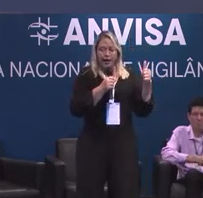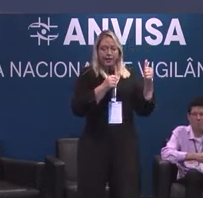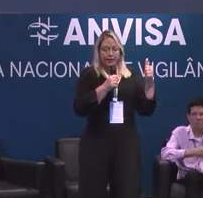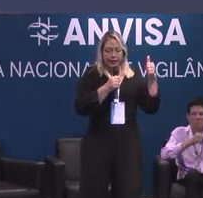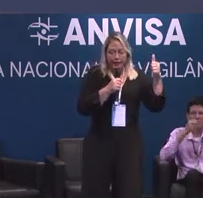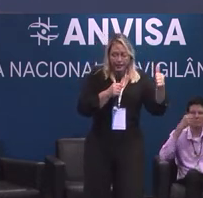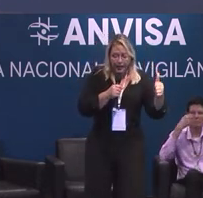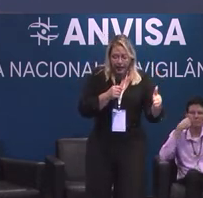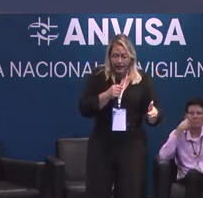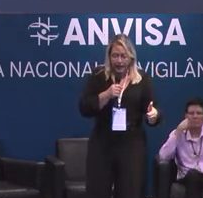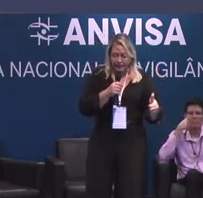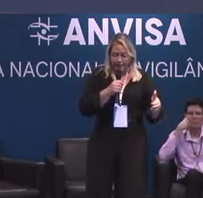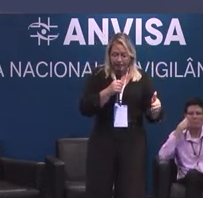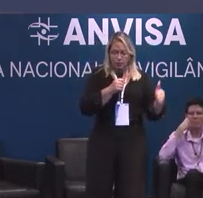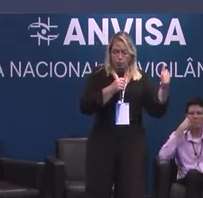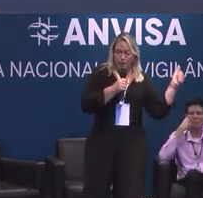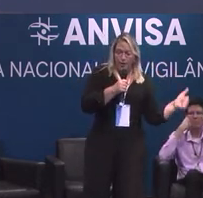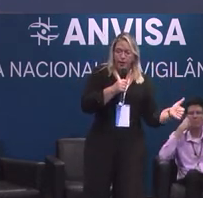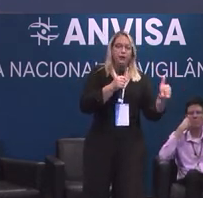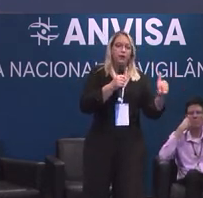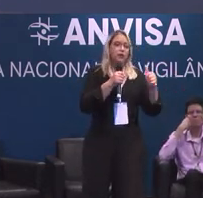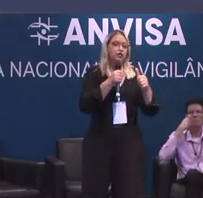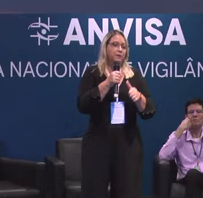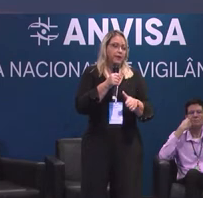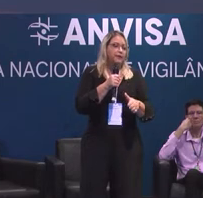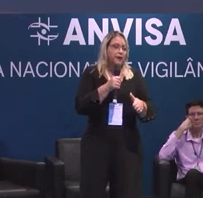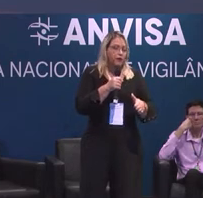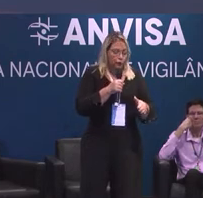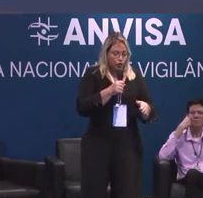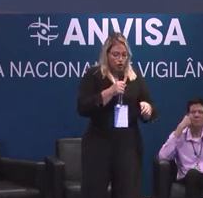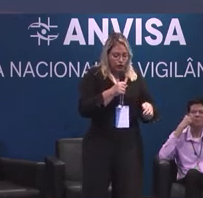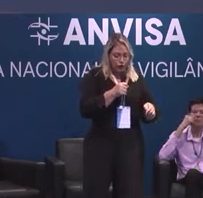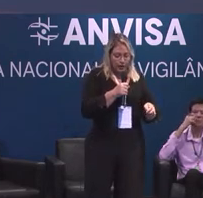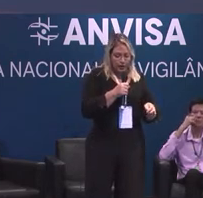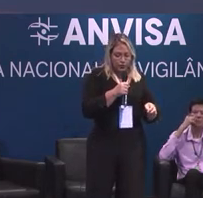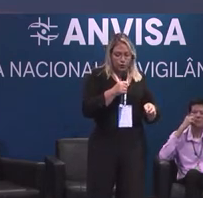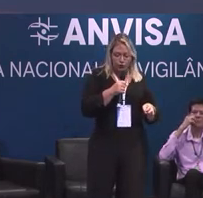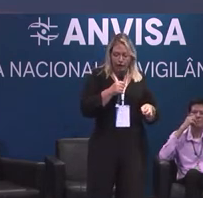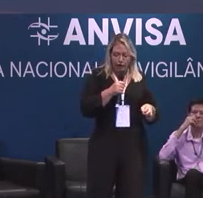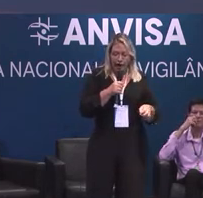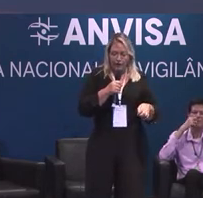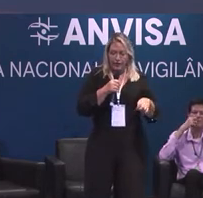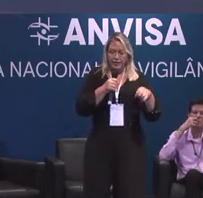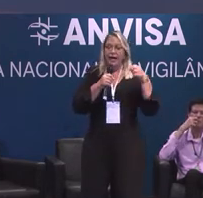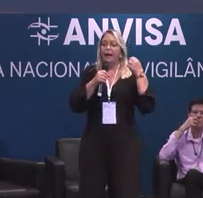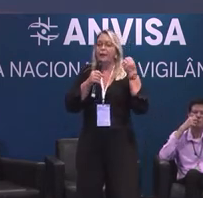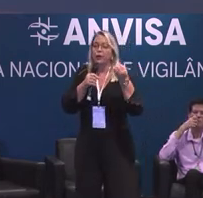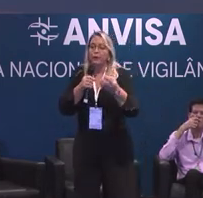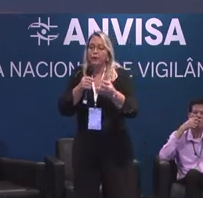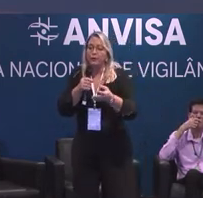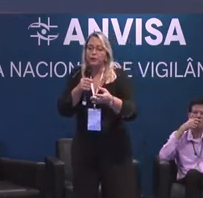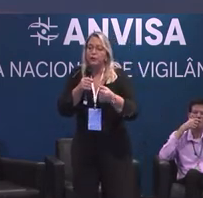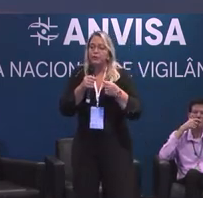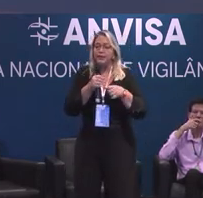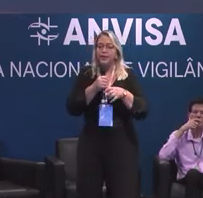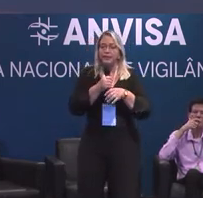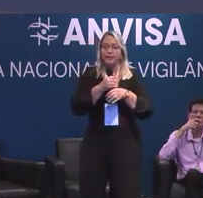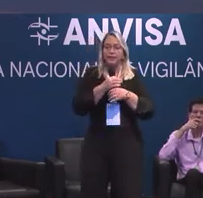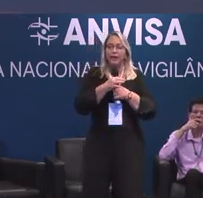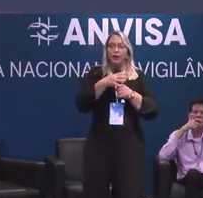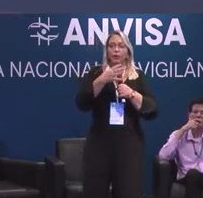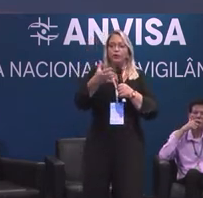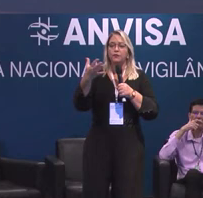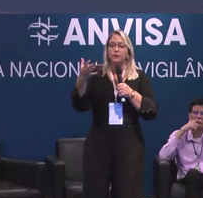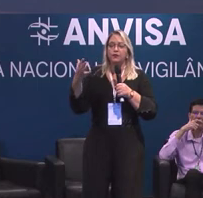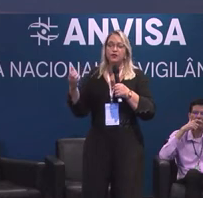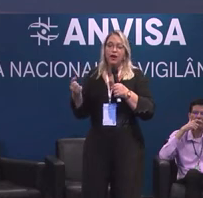proatividade, interação com a mídia, com as demais fontes de informações confiáveis, aprimoramento da consciência sanitária.